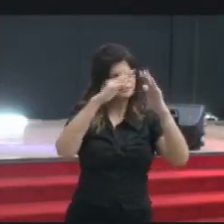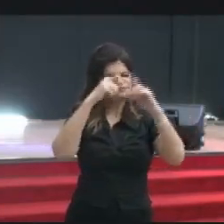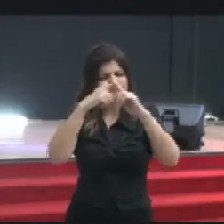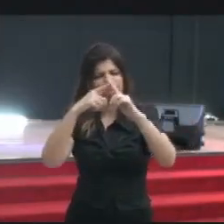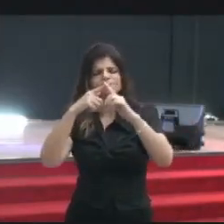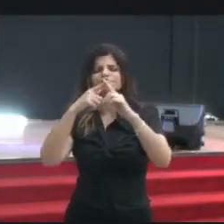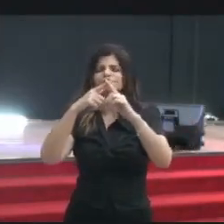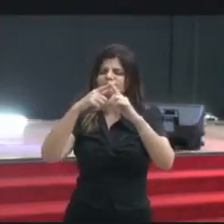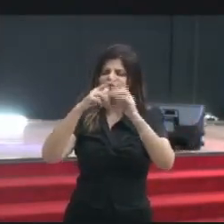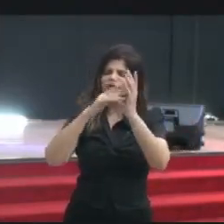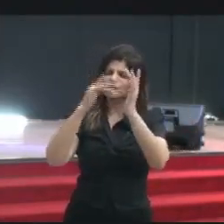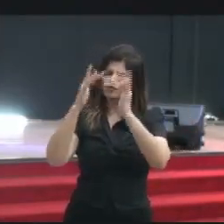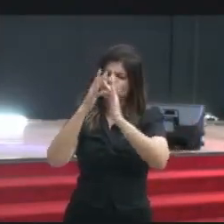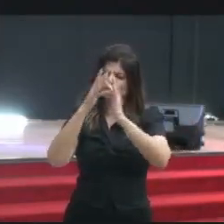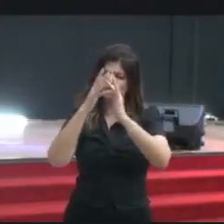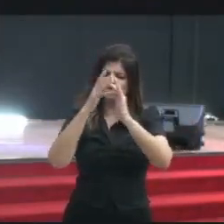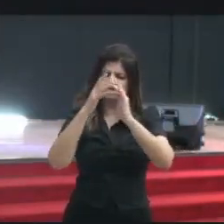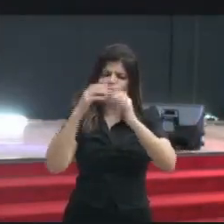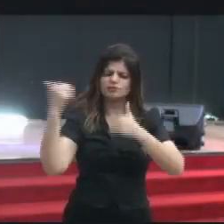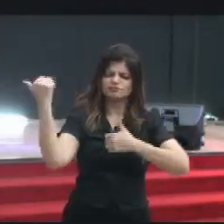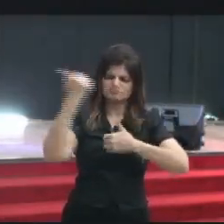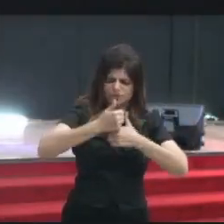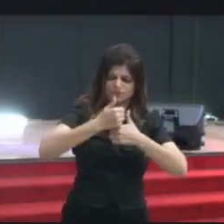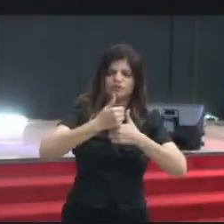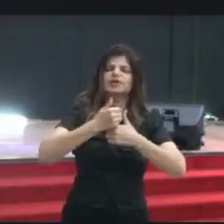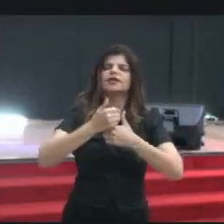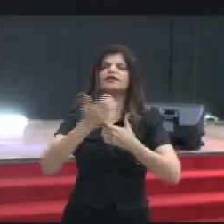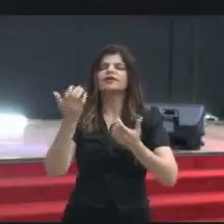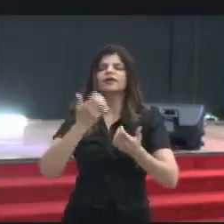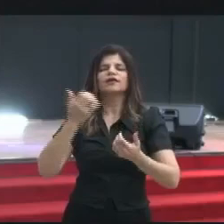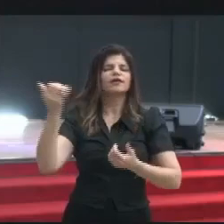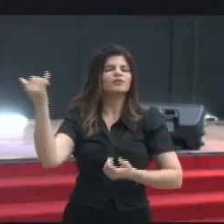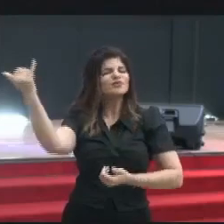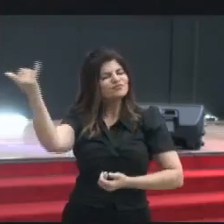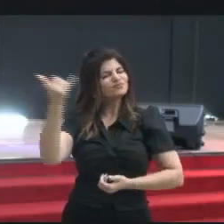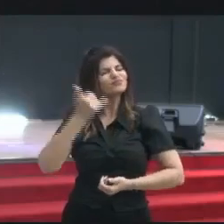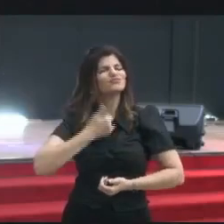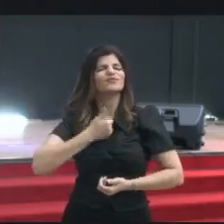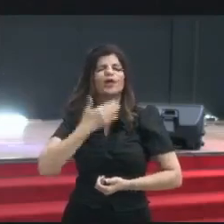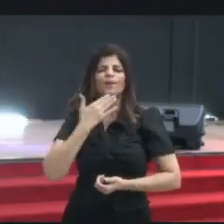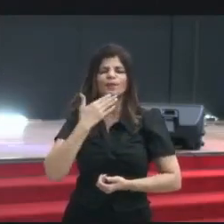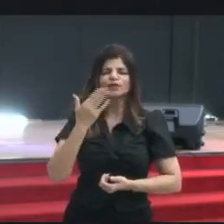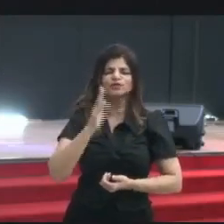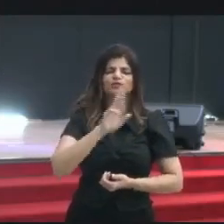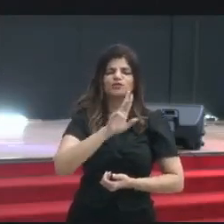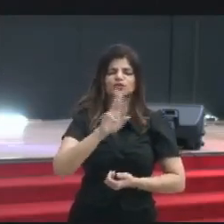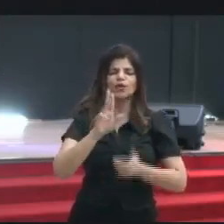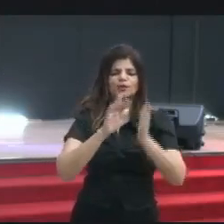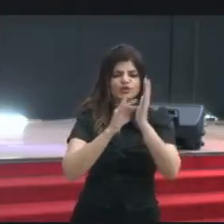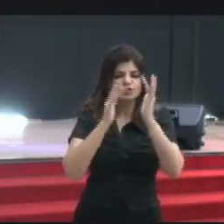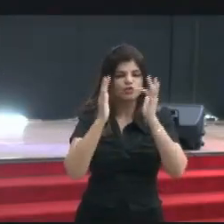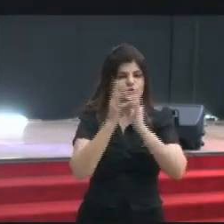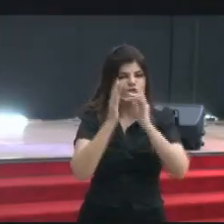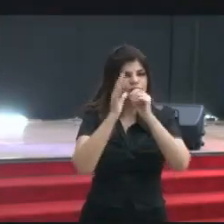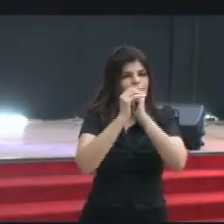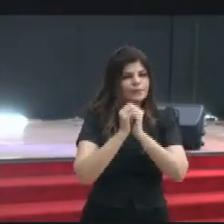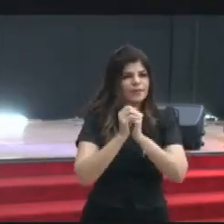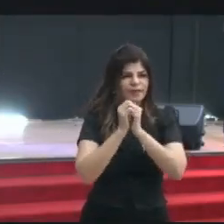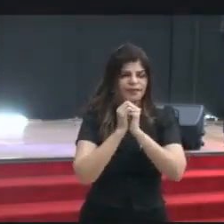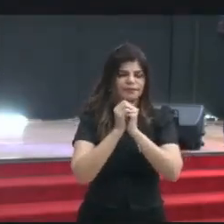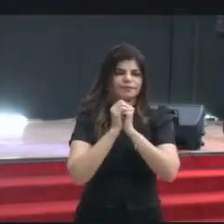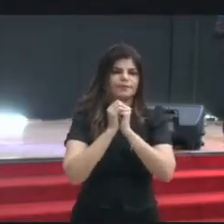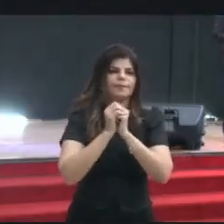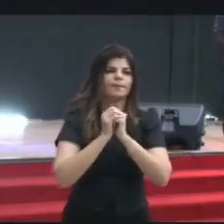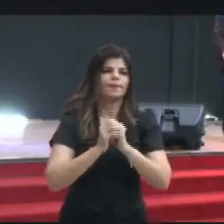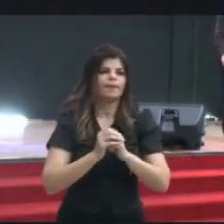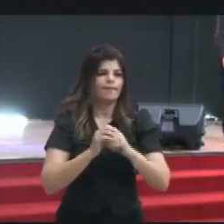comprada pelo Teu sangue. Queremos ouvir Tua voz, é o que te pedimos no nome de Jesus. Amém